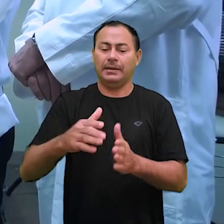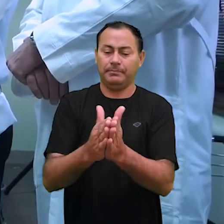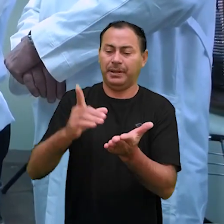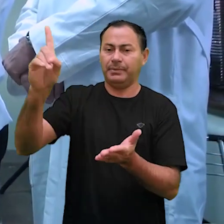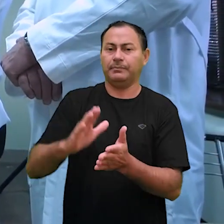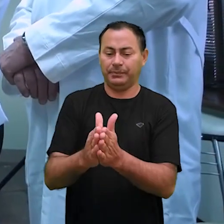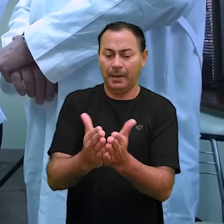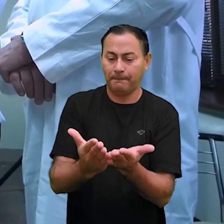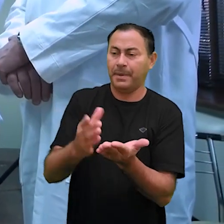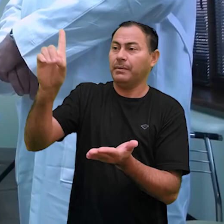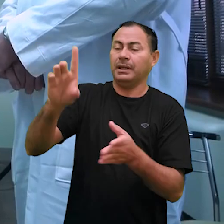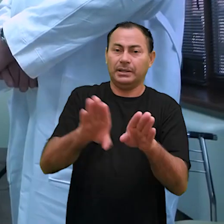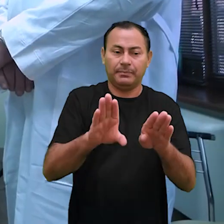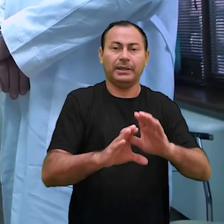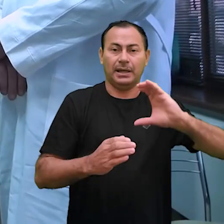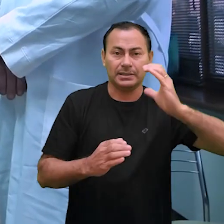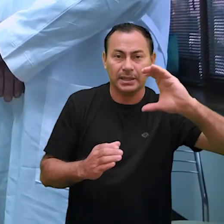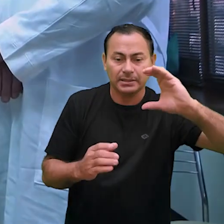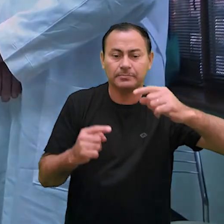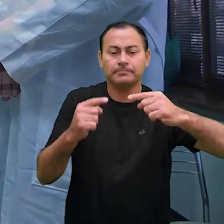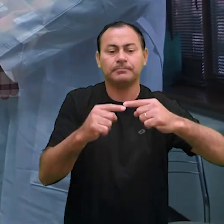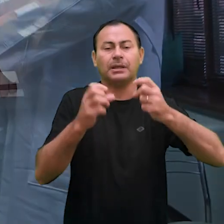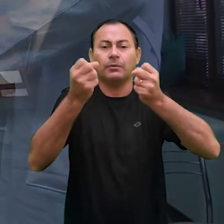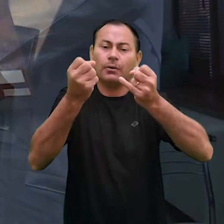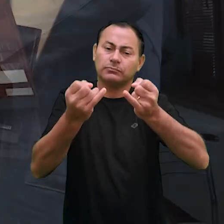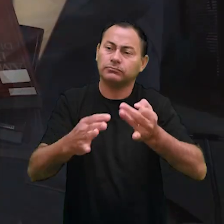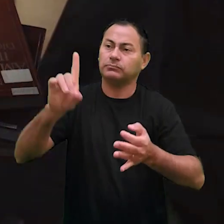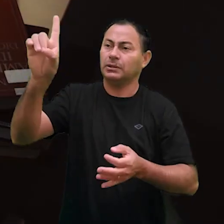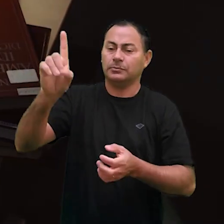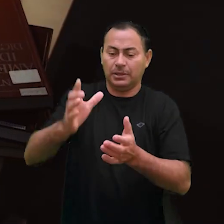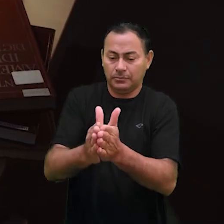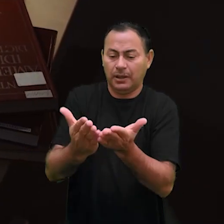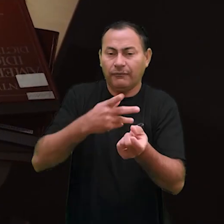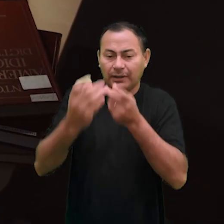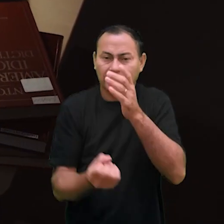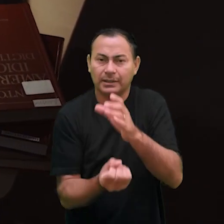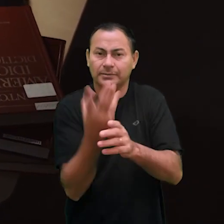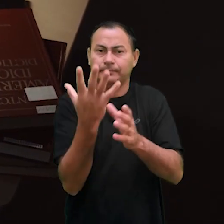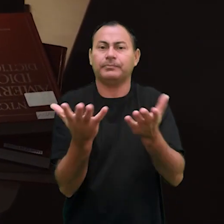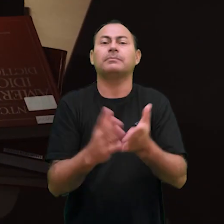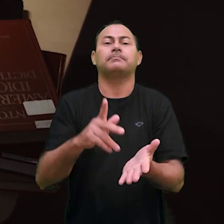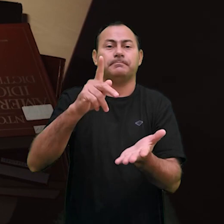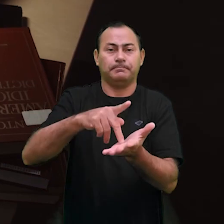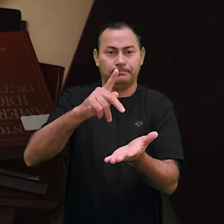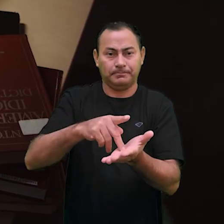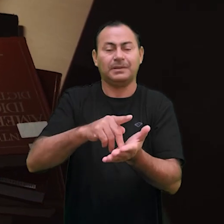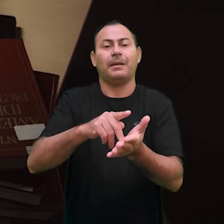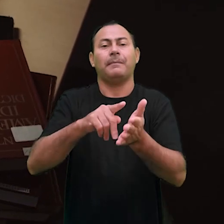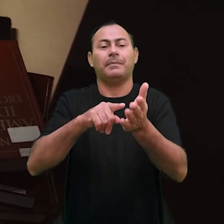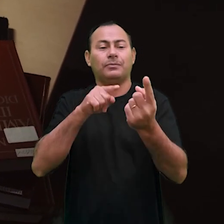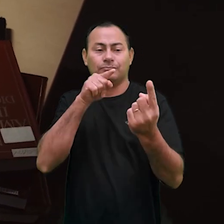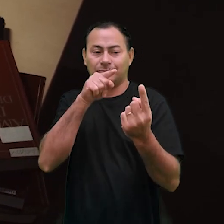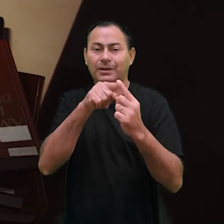é bíblica. Esta é a questão. A Bíblia e a ciência são compatíveis quando a Bíblia aborda um assunto como a criação?